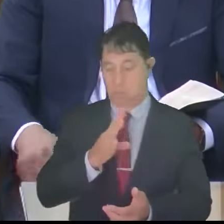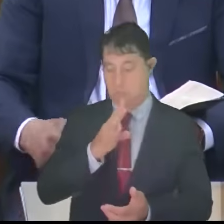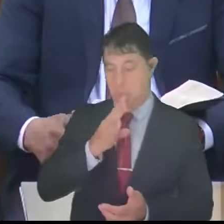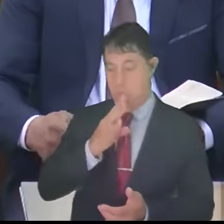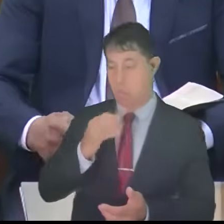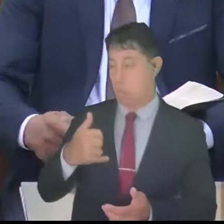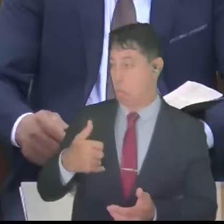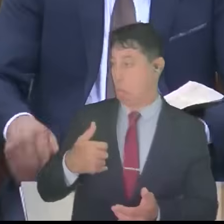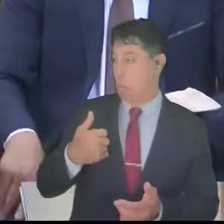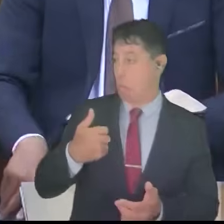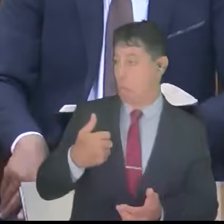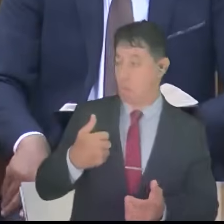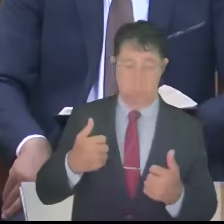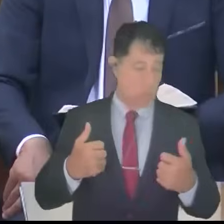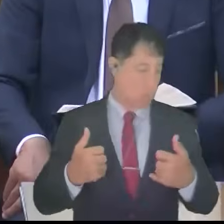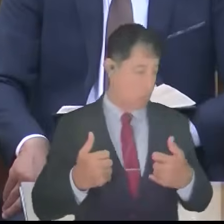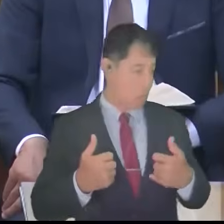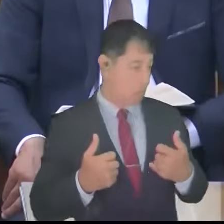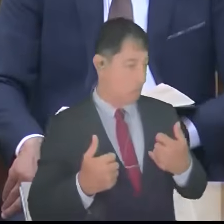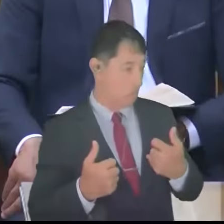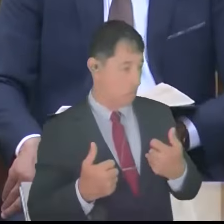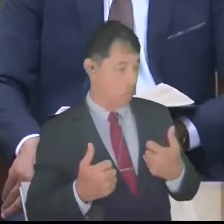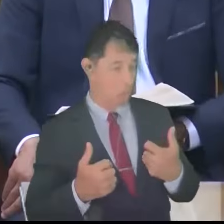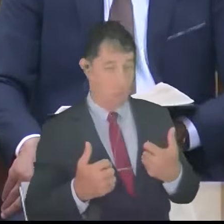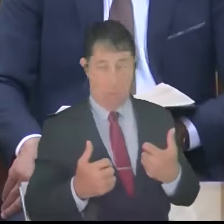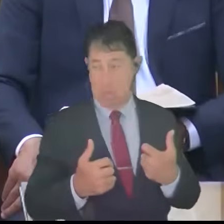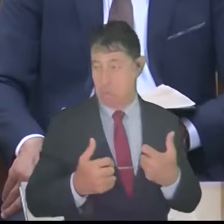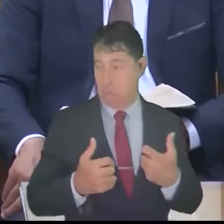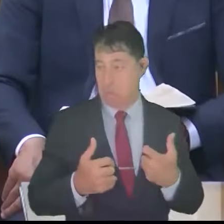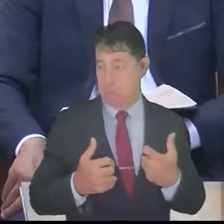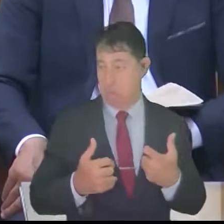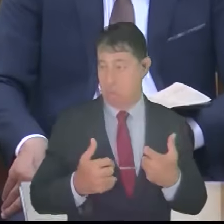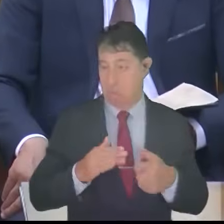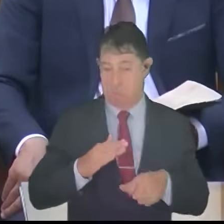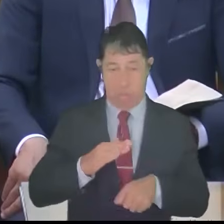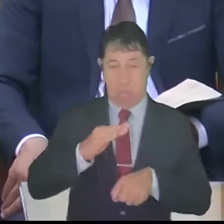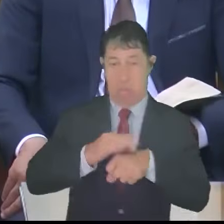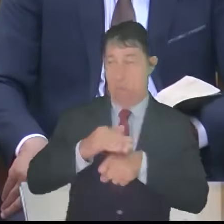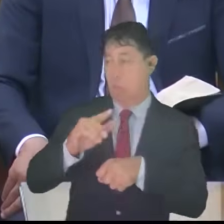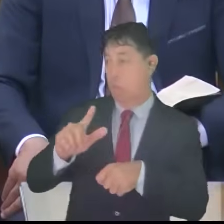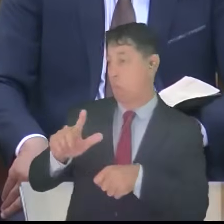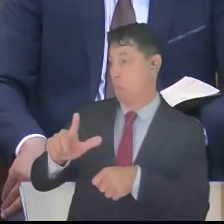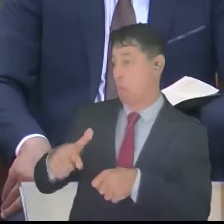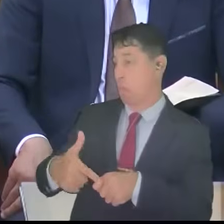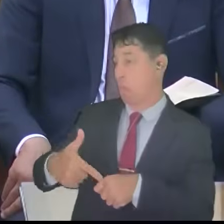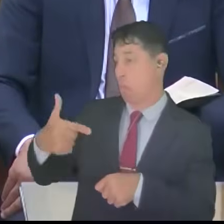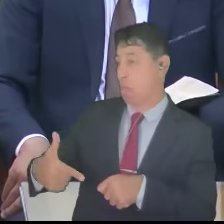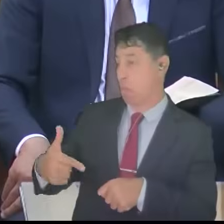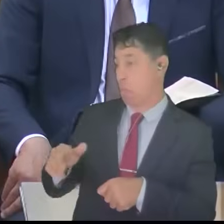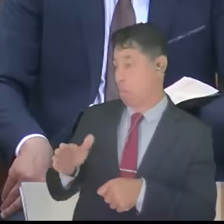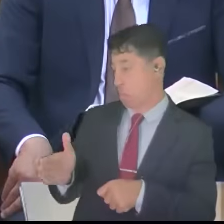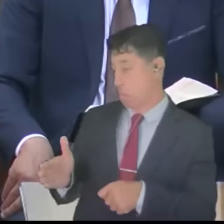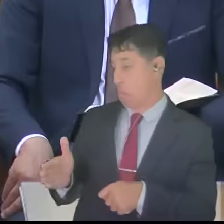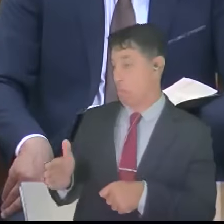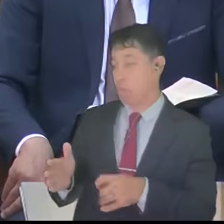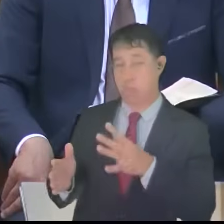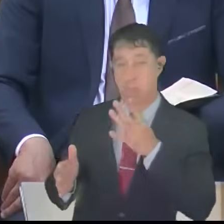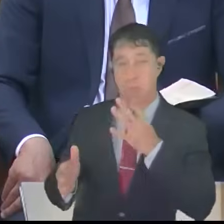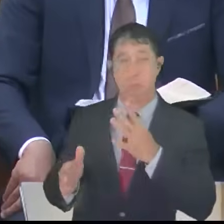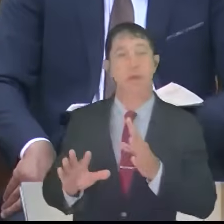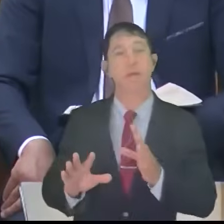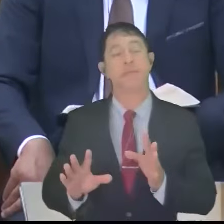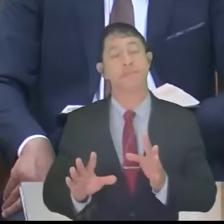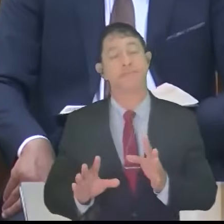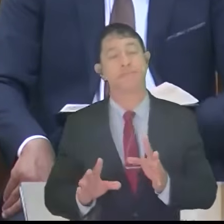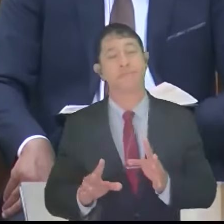tem um pouquinho de cultura e já fica arrogante. Mas Louis Pasteur, que foi o homem que descobriu